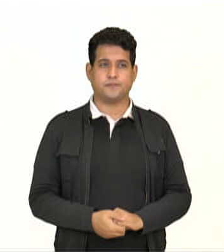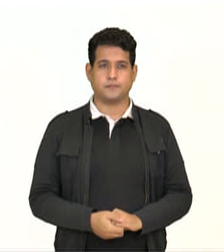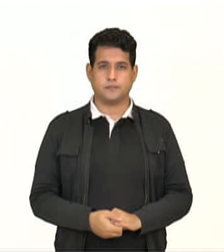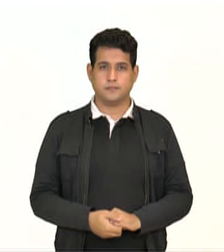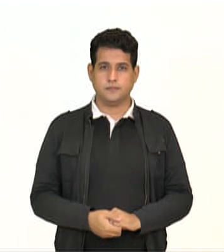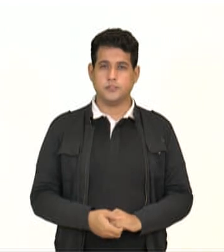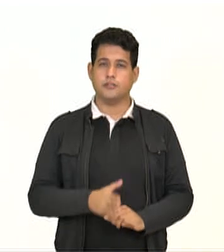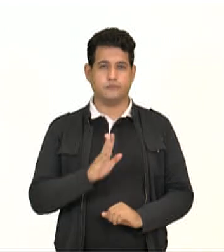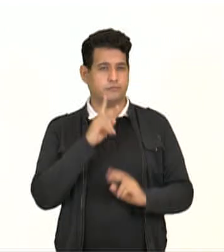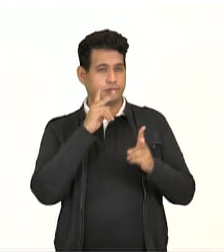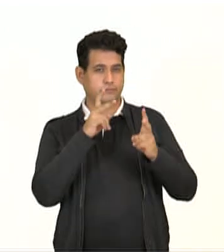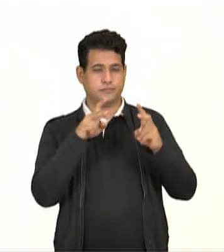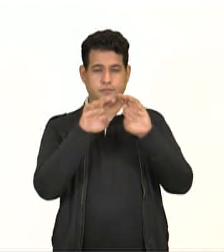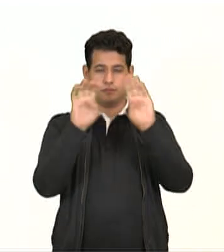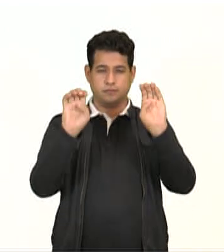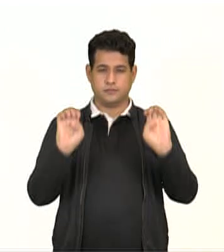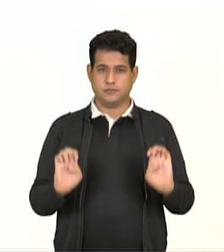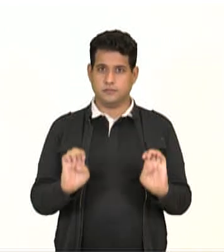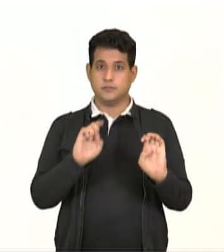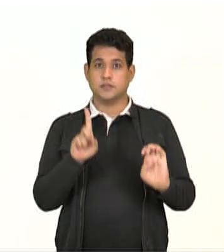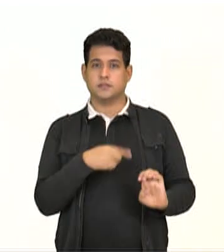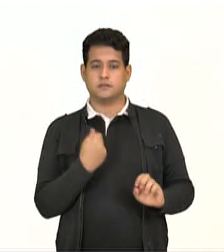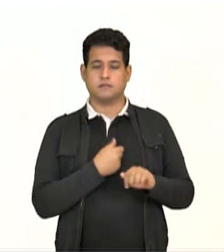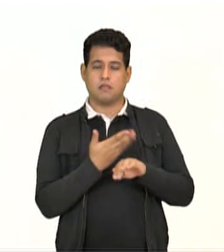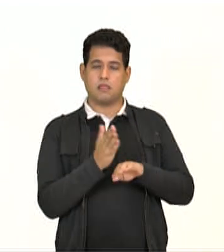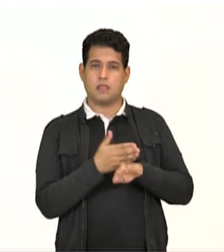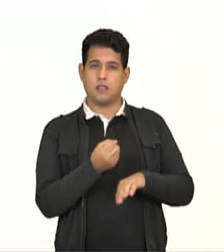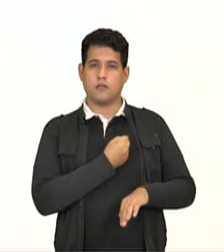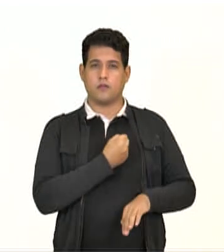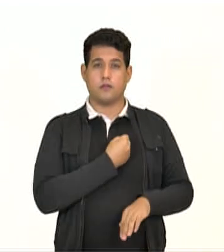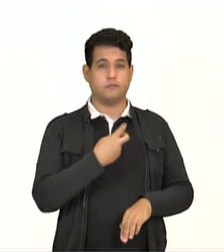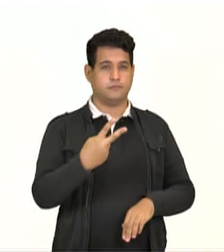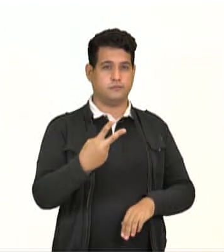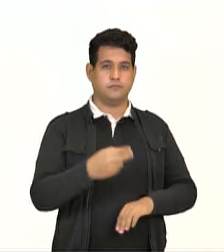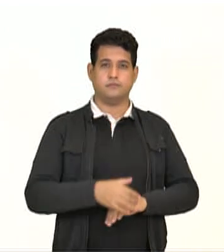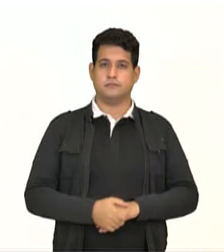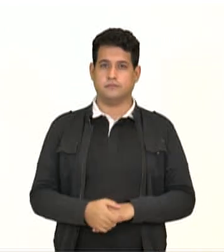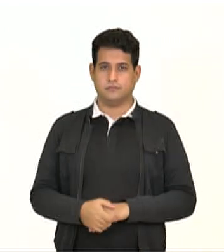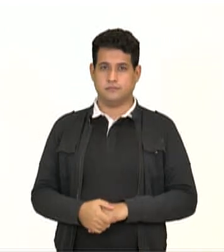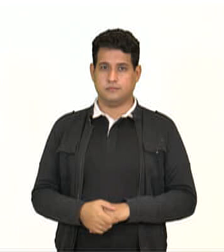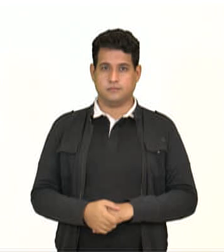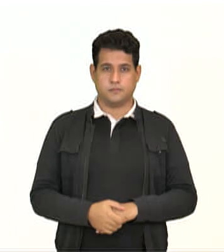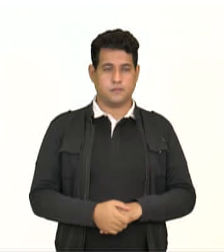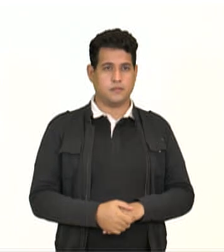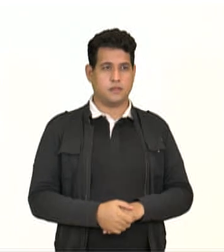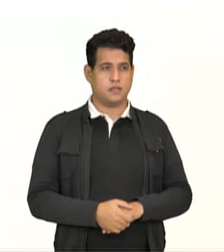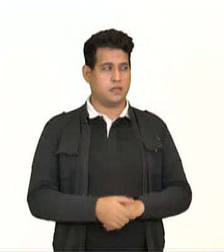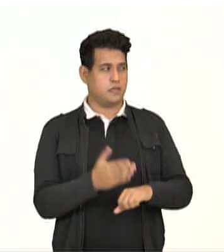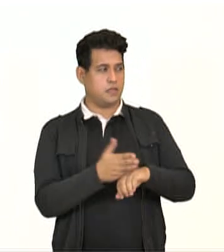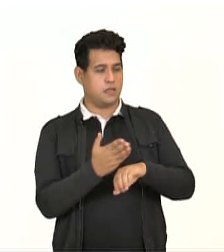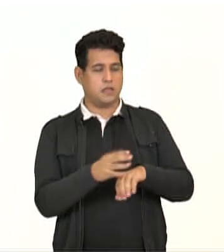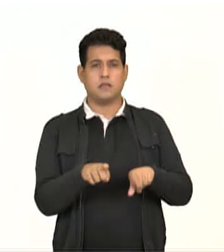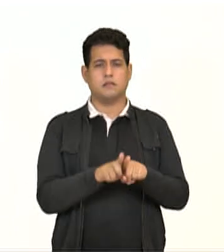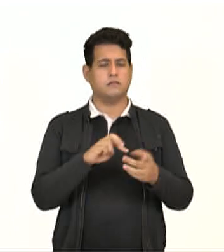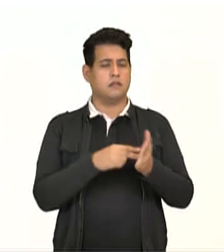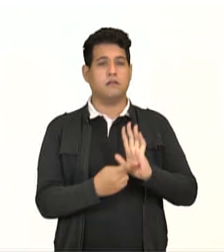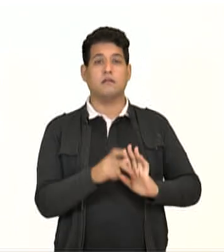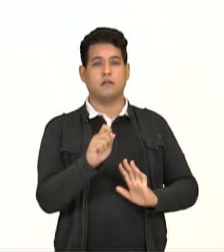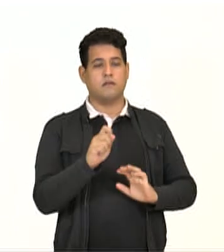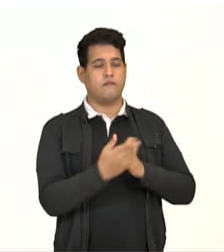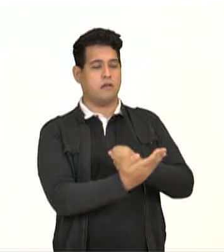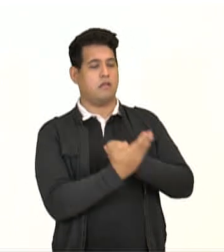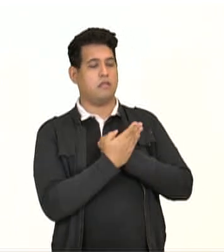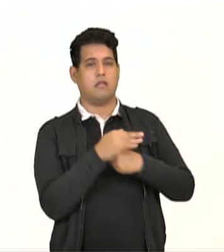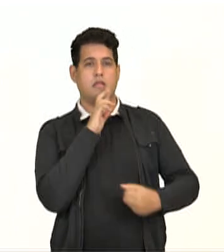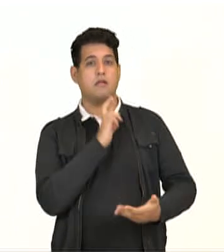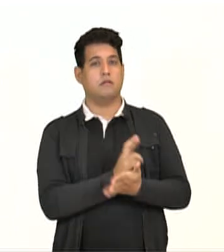Agora que nós vimos essa estrutura, vamos ao exercise number 2. Esse excerpt, esse trecho, é o que vai nos ajudar